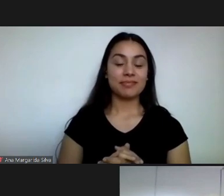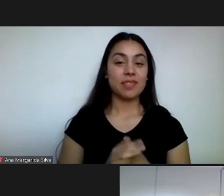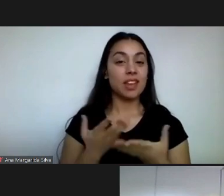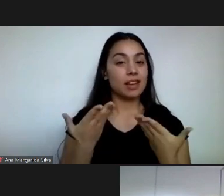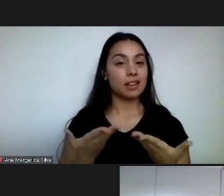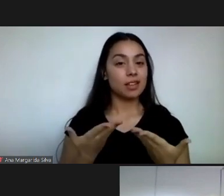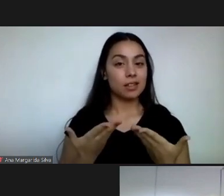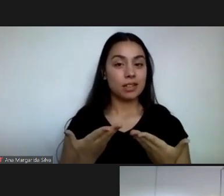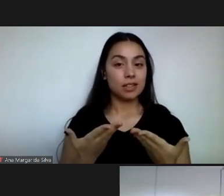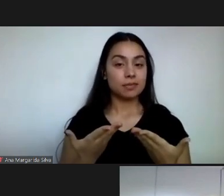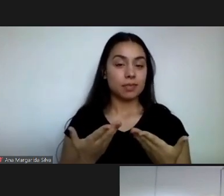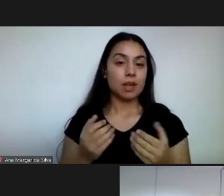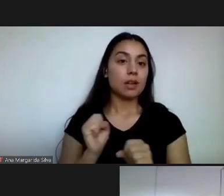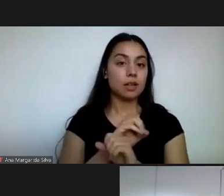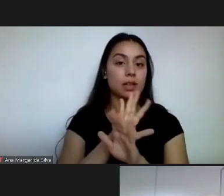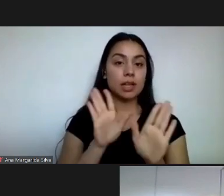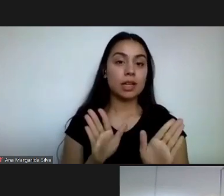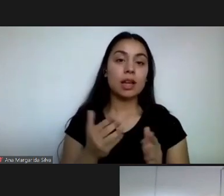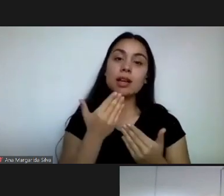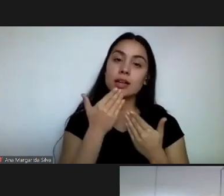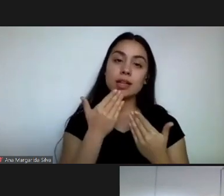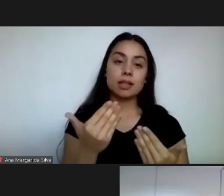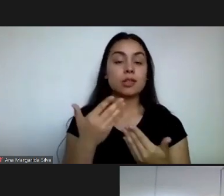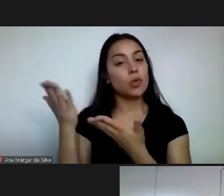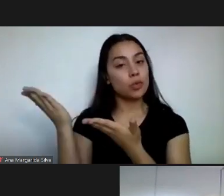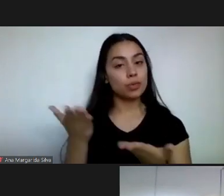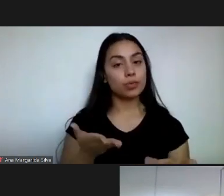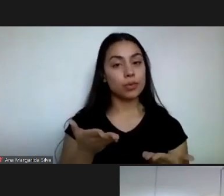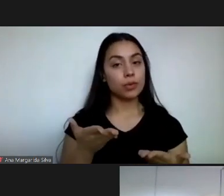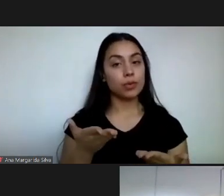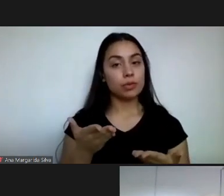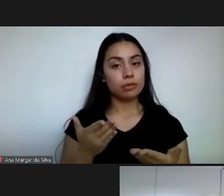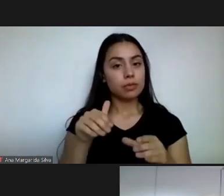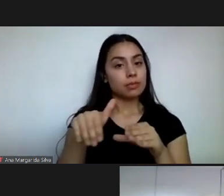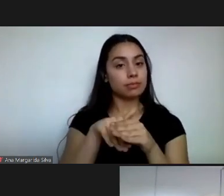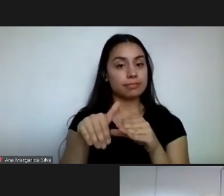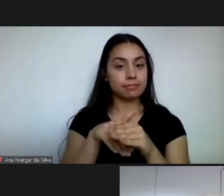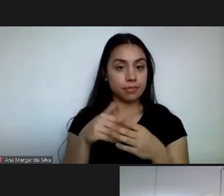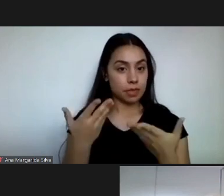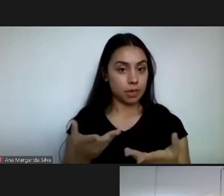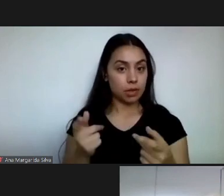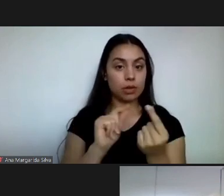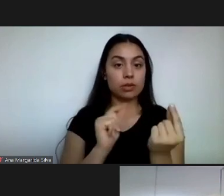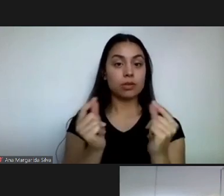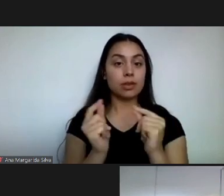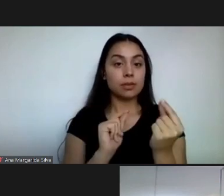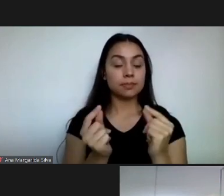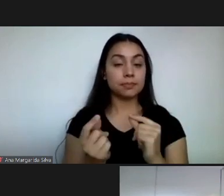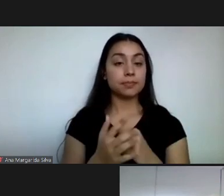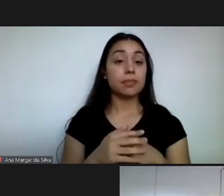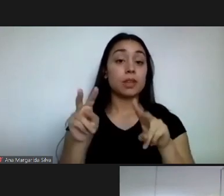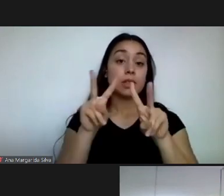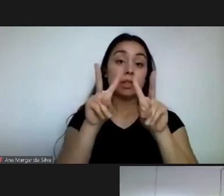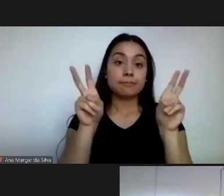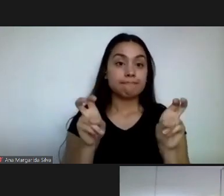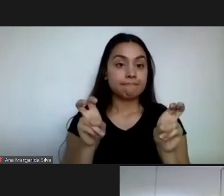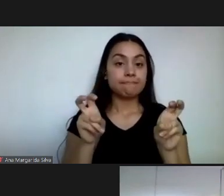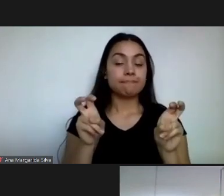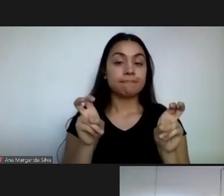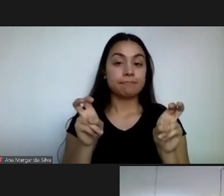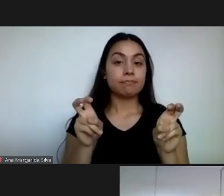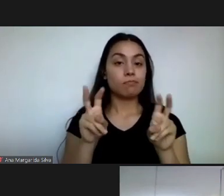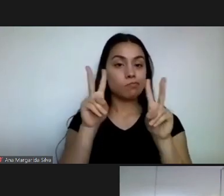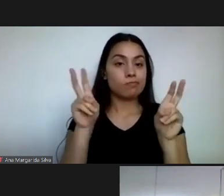já, evidentemente, agradecer o convite que me foi feito, que nos foi feito. Este é um tema que me